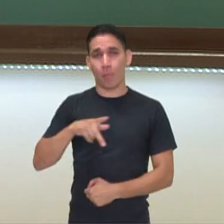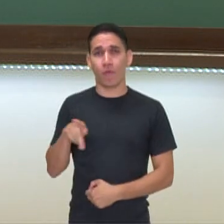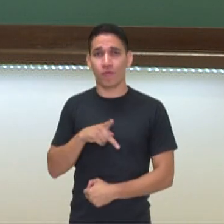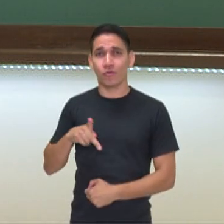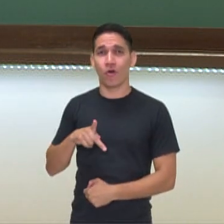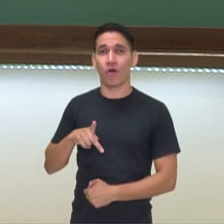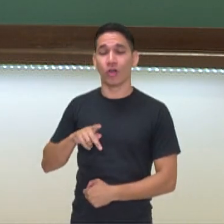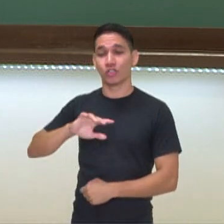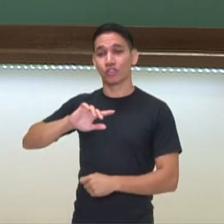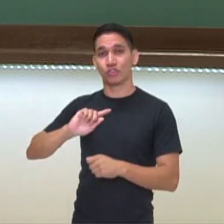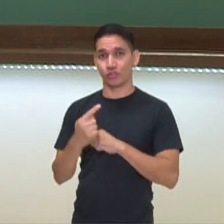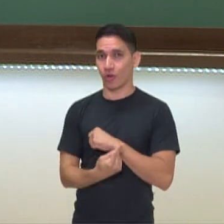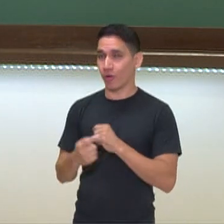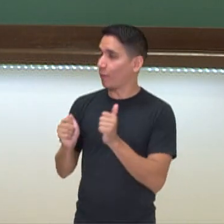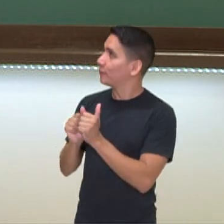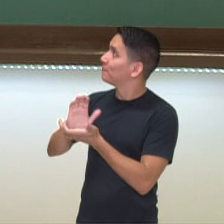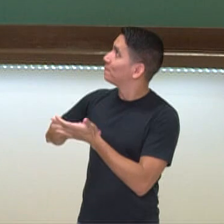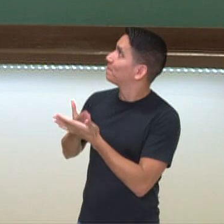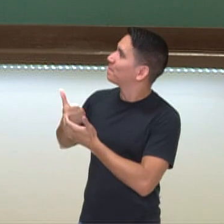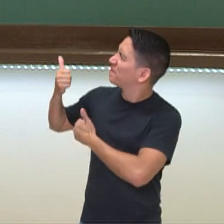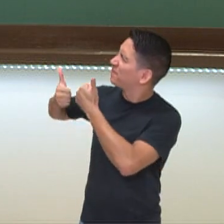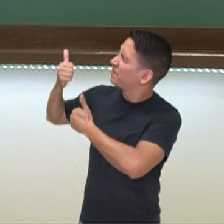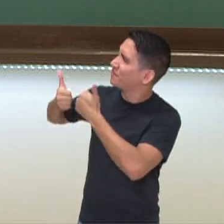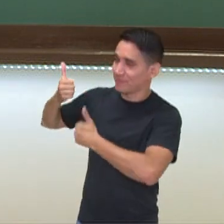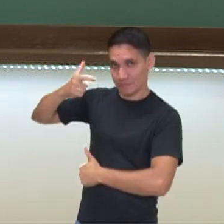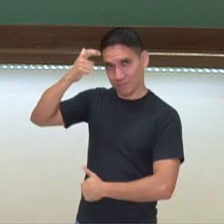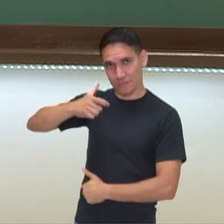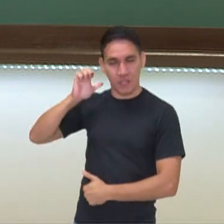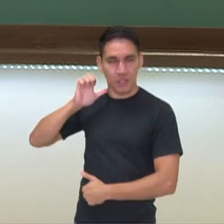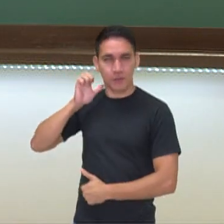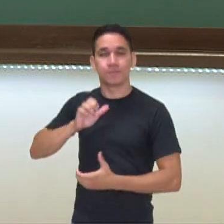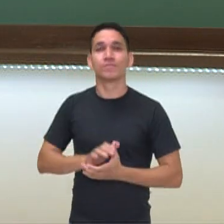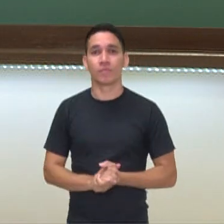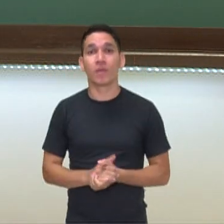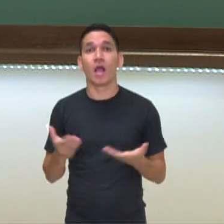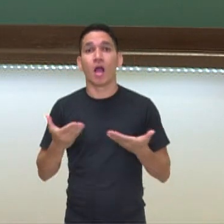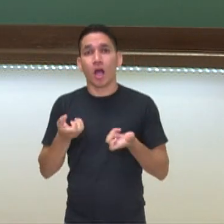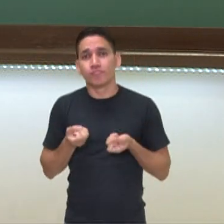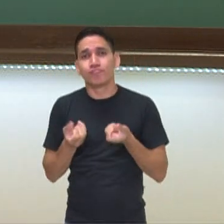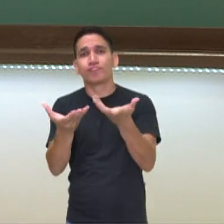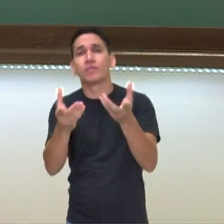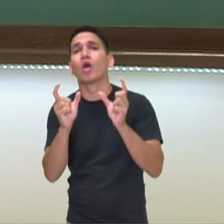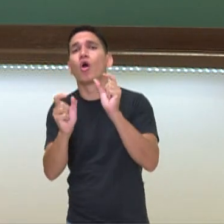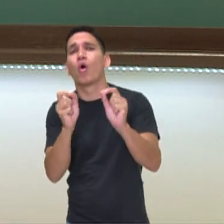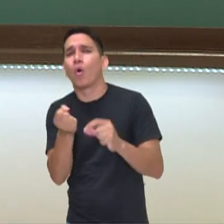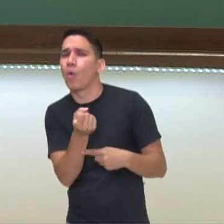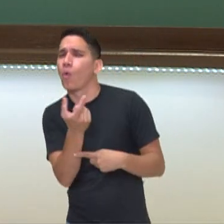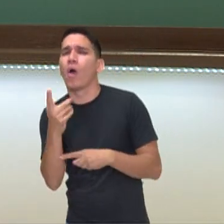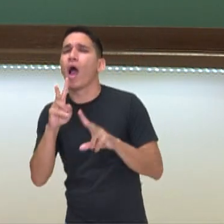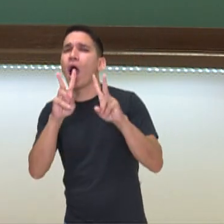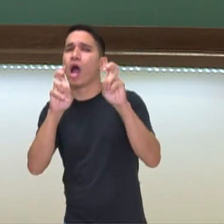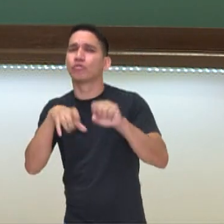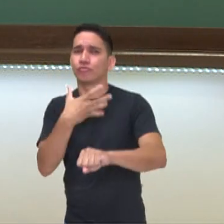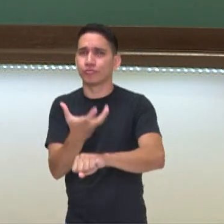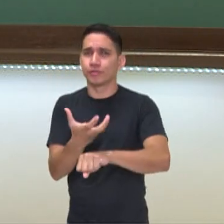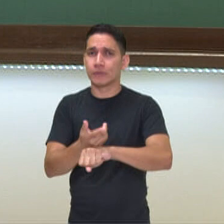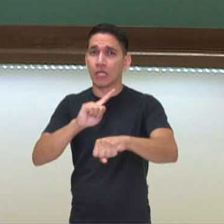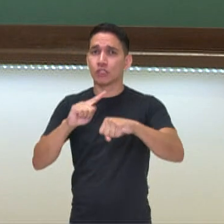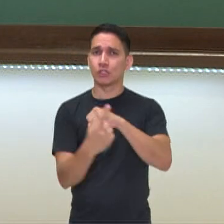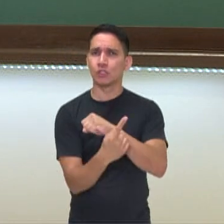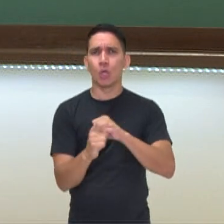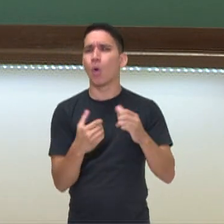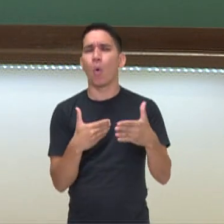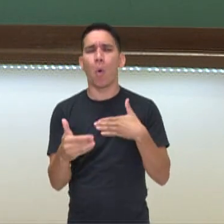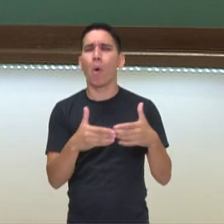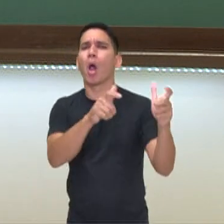e junto comigo temos aqui o Ezion, tudo bem, Ezion? E queremos levar até você um pouquinho da geografia, levar até onde quer que você